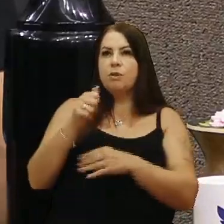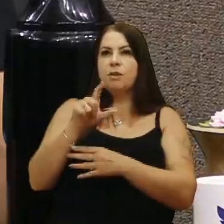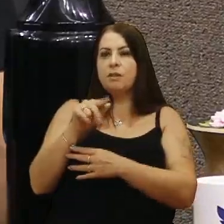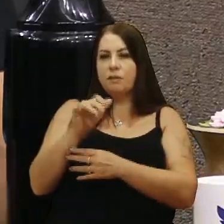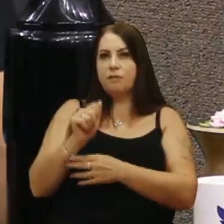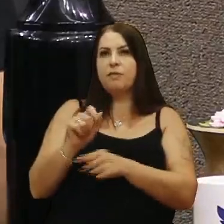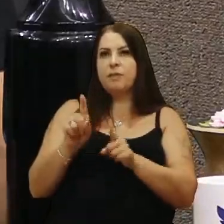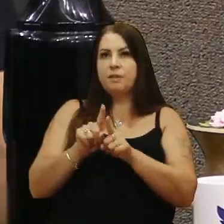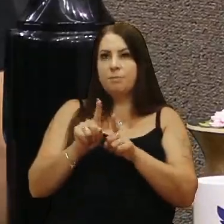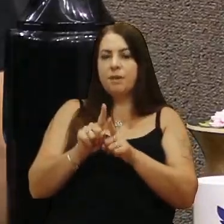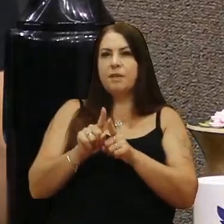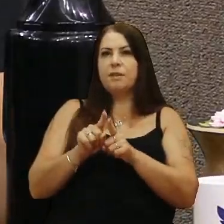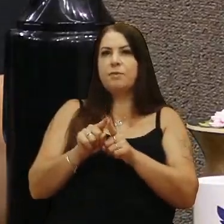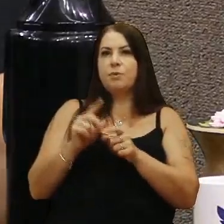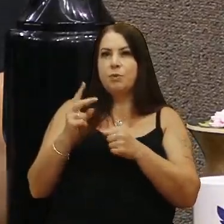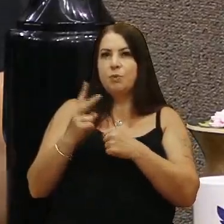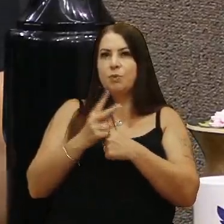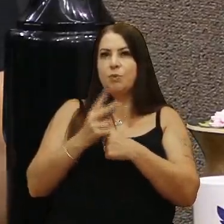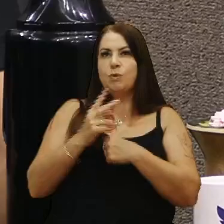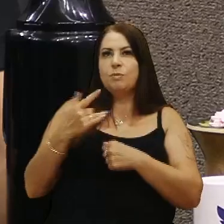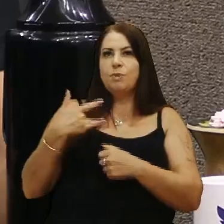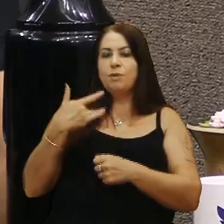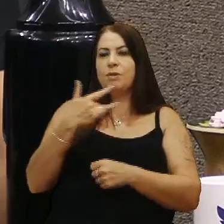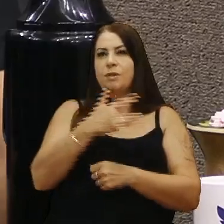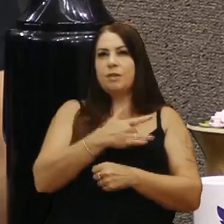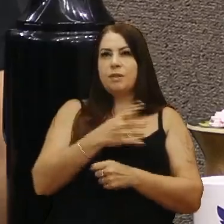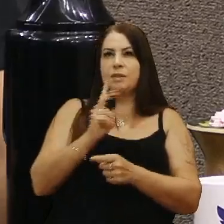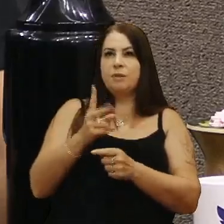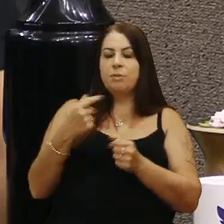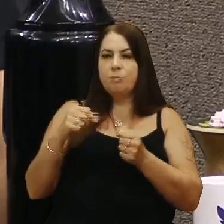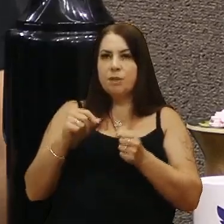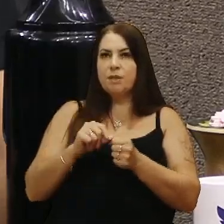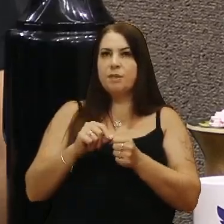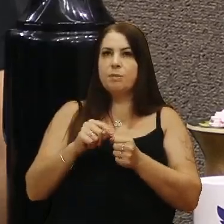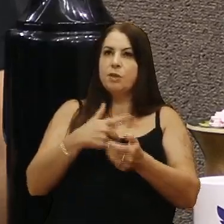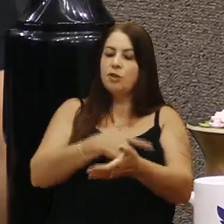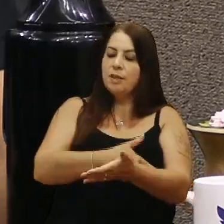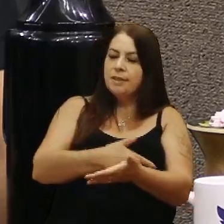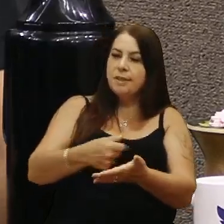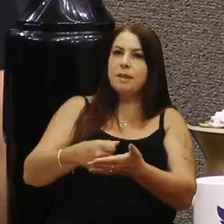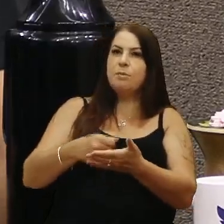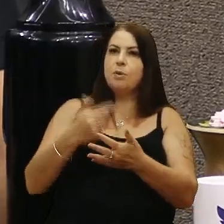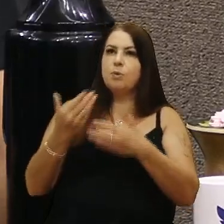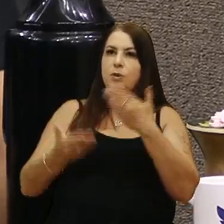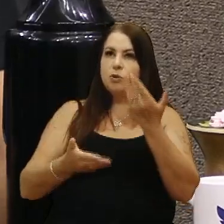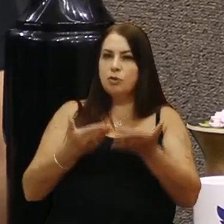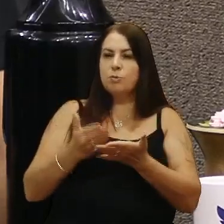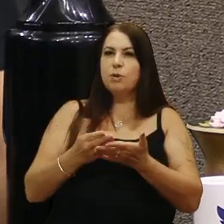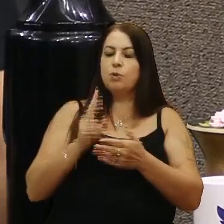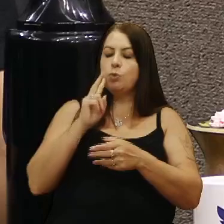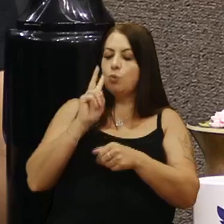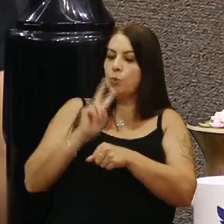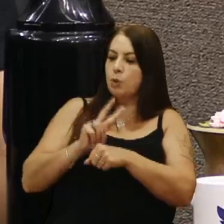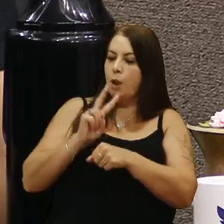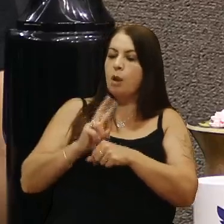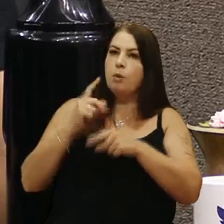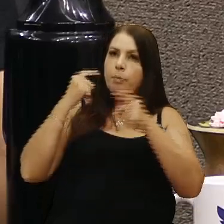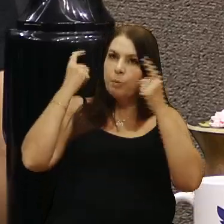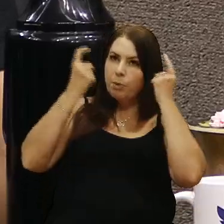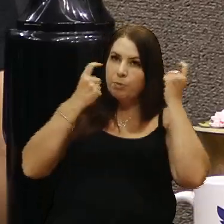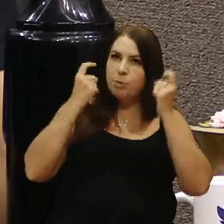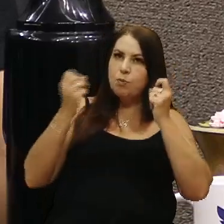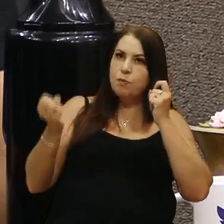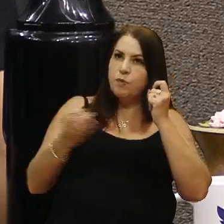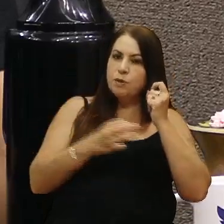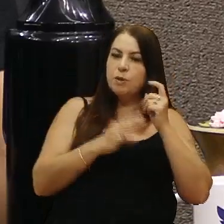também absolutamente cuida muito da minha saúde, né? Sempre que a gente precisa dos exames e tem um atendimento e um cuidado e uma preocupação com